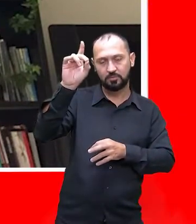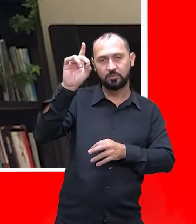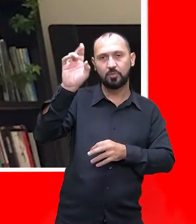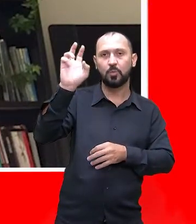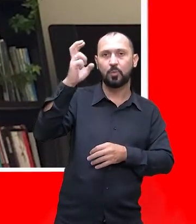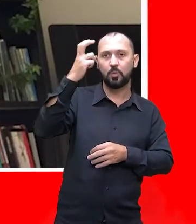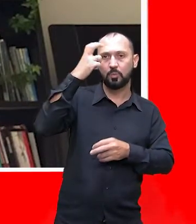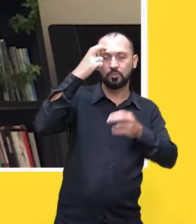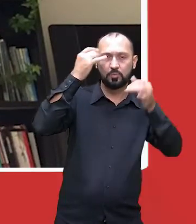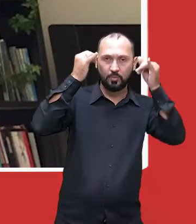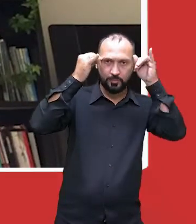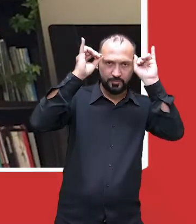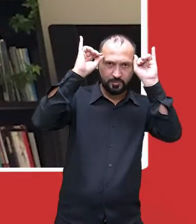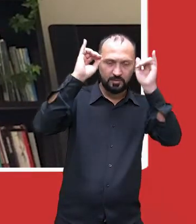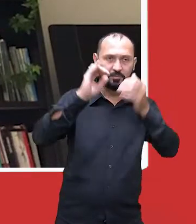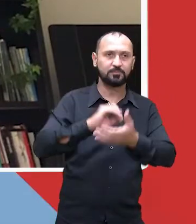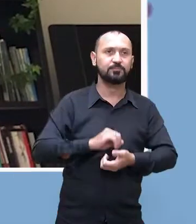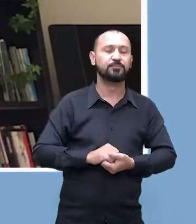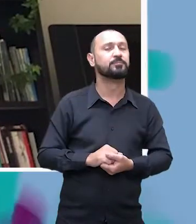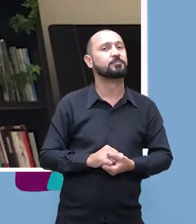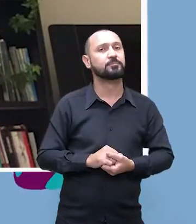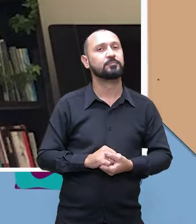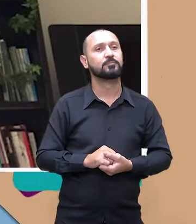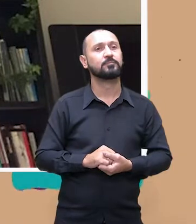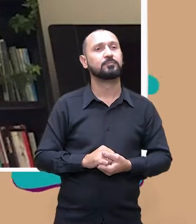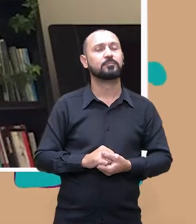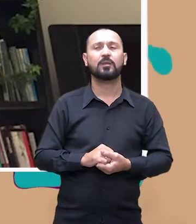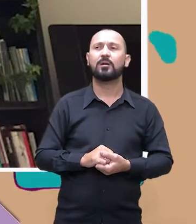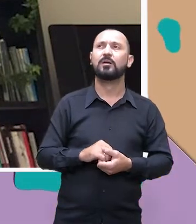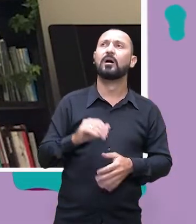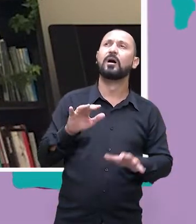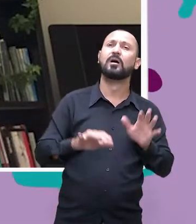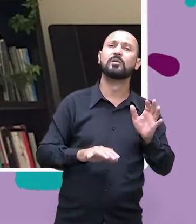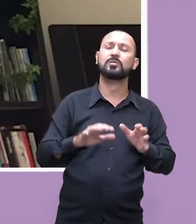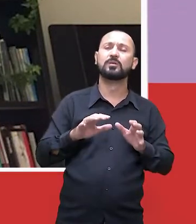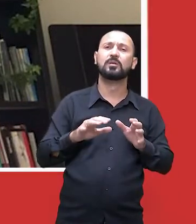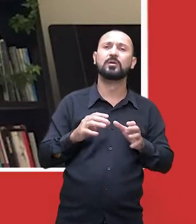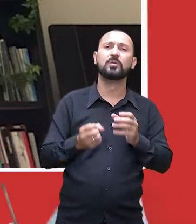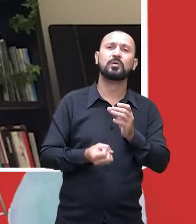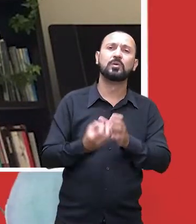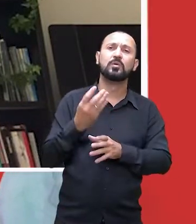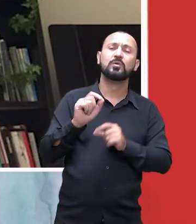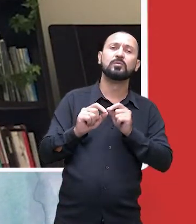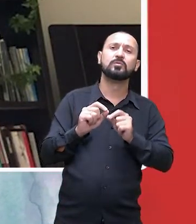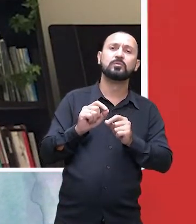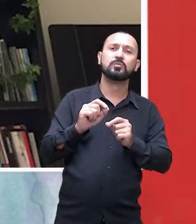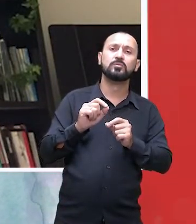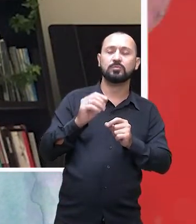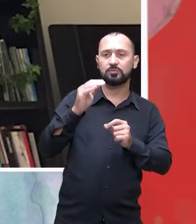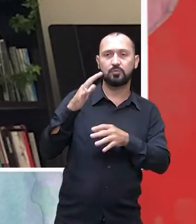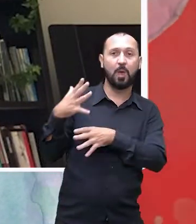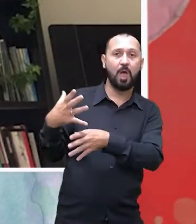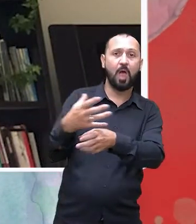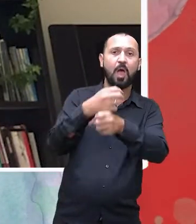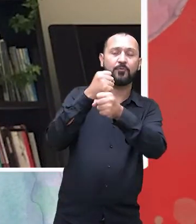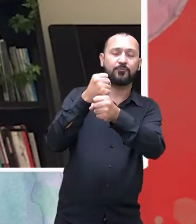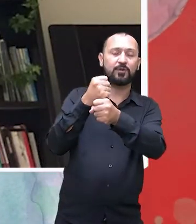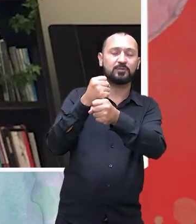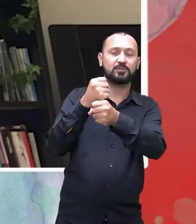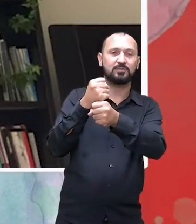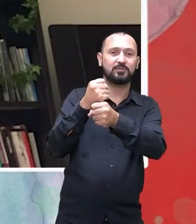Cultura Bovina. E eu acho que ela surgiu de uma confiança